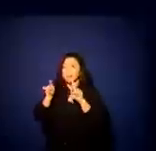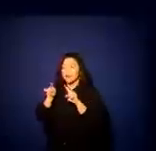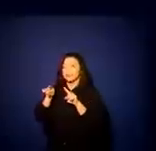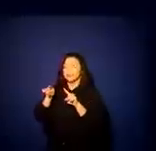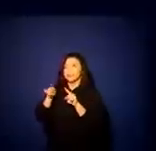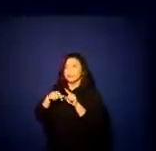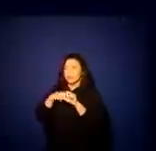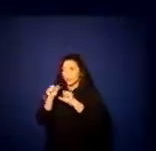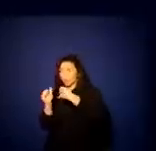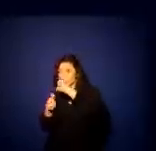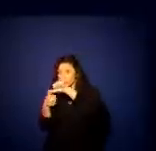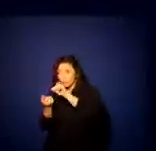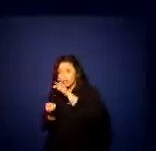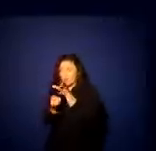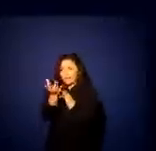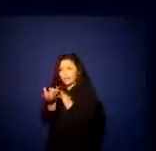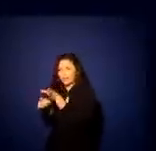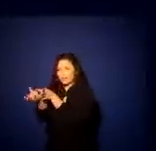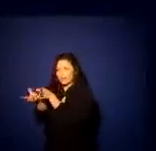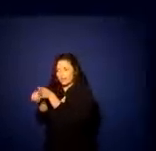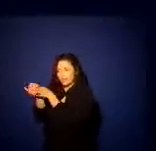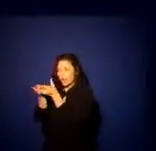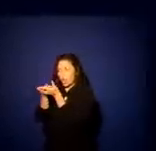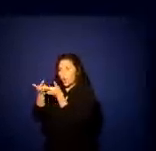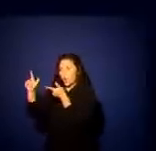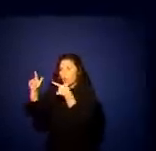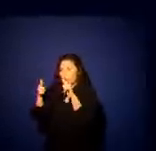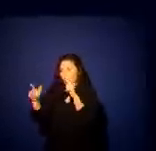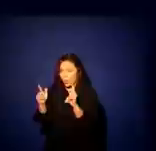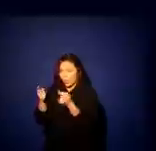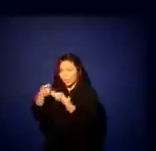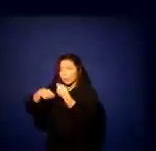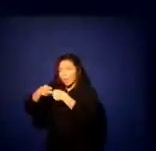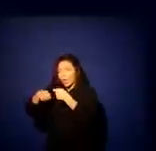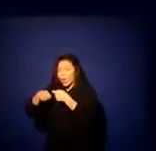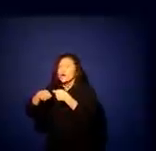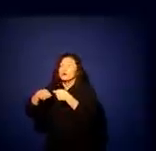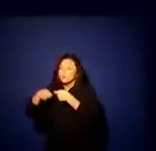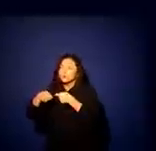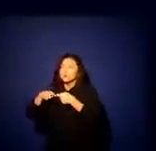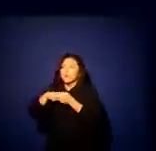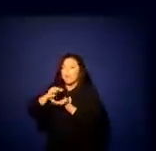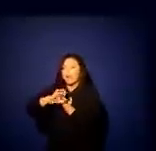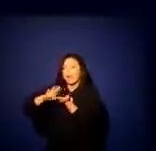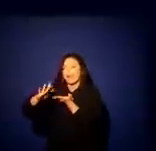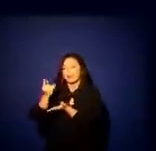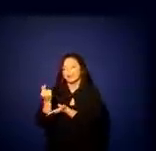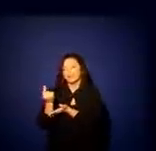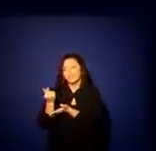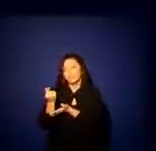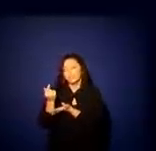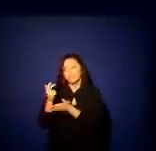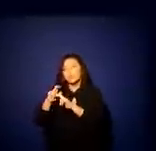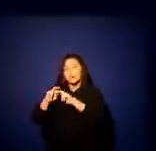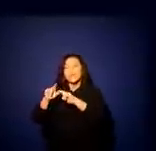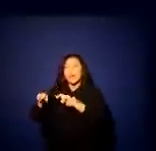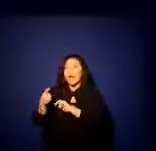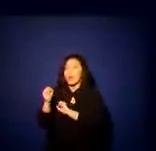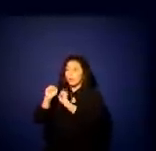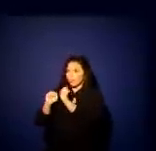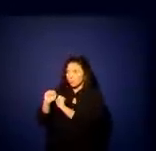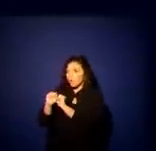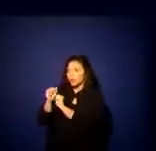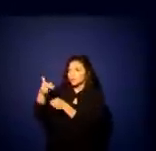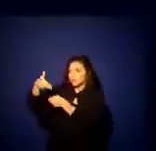o retorno esperado e qual timeline disso é uma empresa barata é mas assim a gente está otimista com óleo até o que colocou